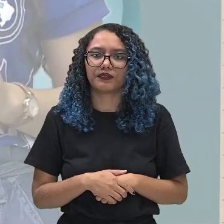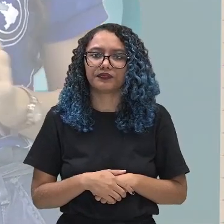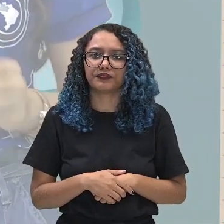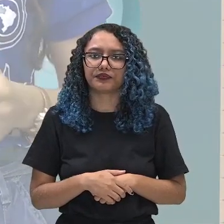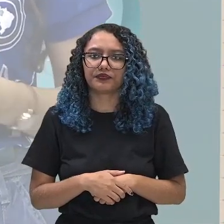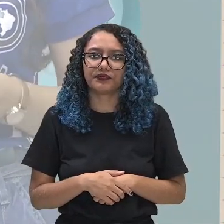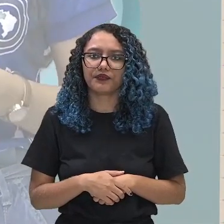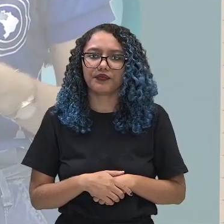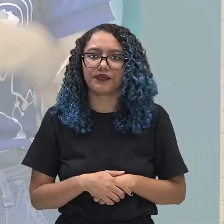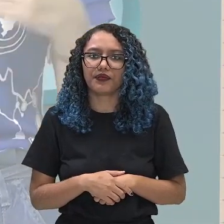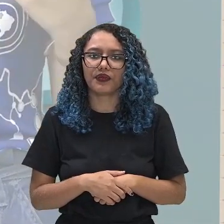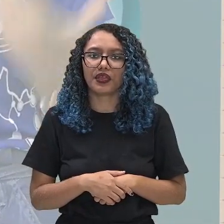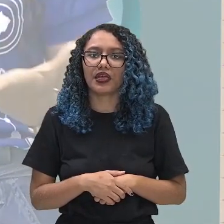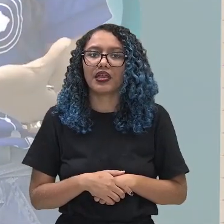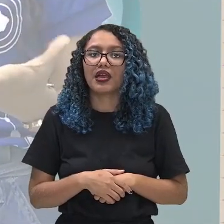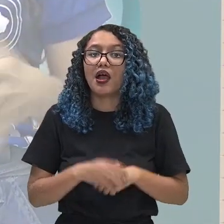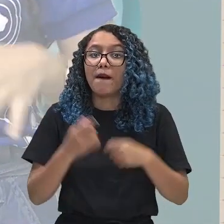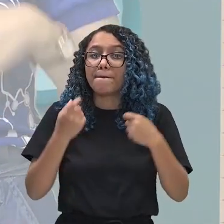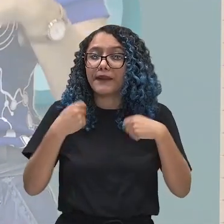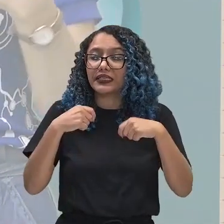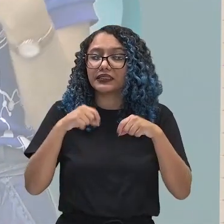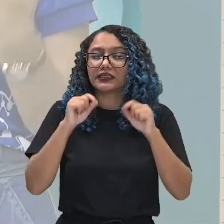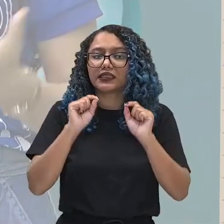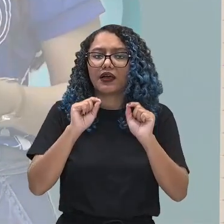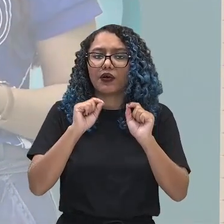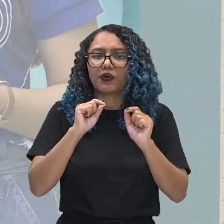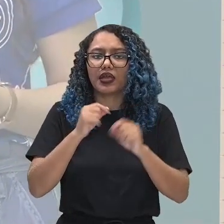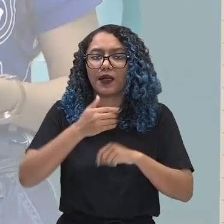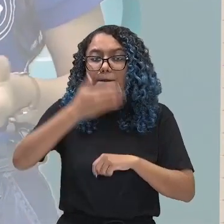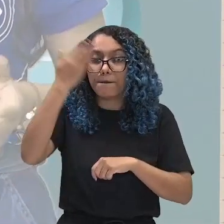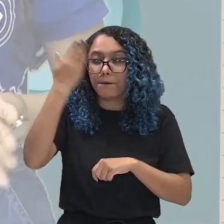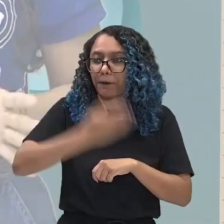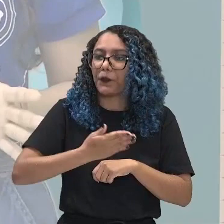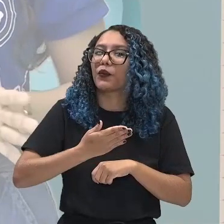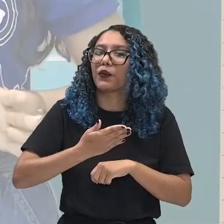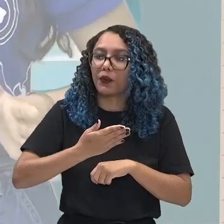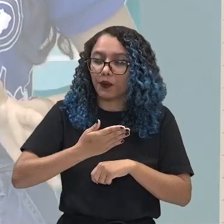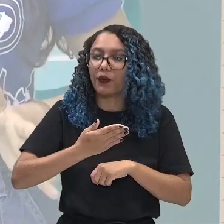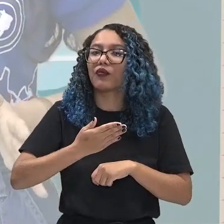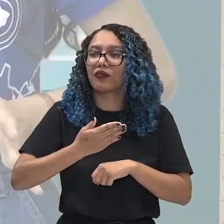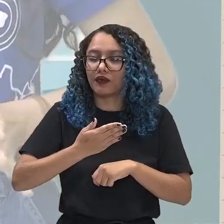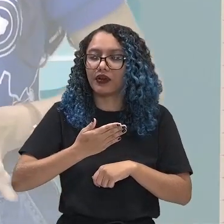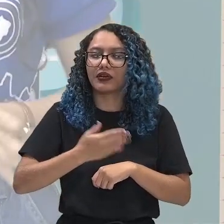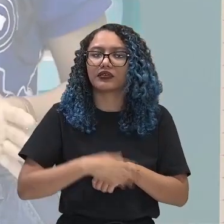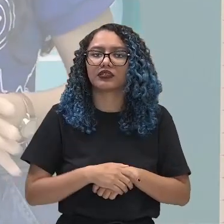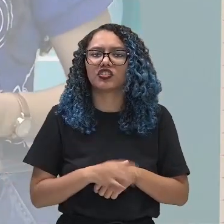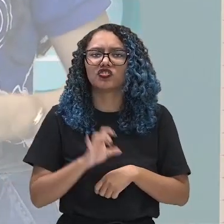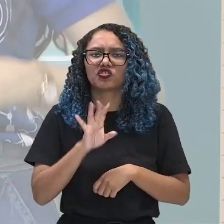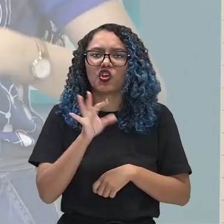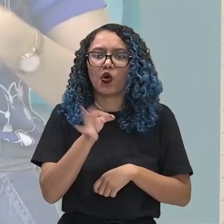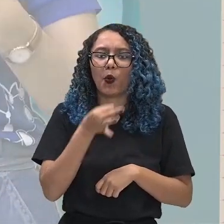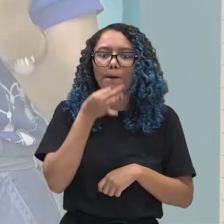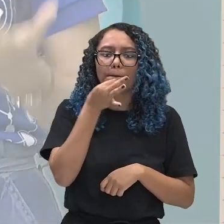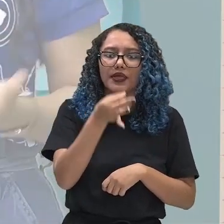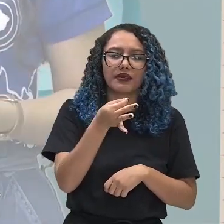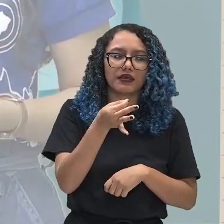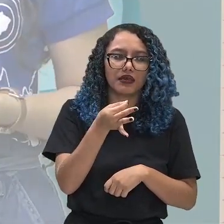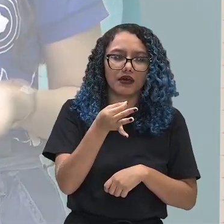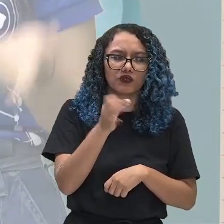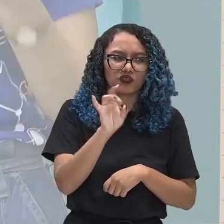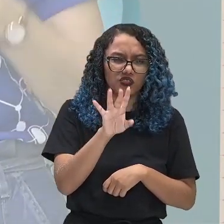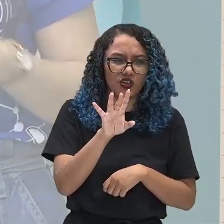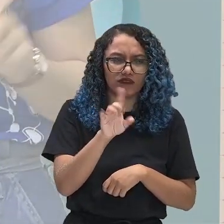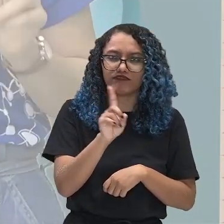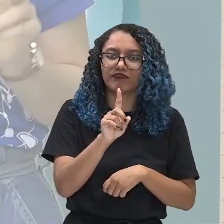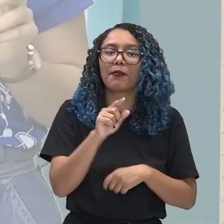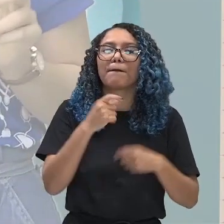argumentativos. Deve ser composto por provas, por comprovações. Então, não é assim, só deixar a minha opinião. Eu tenho que trazer provas.